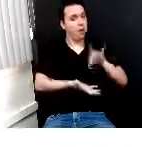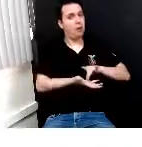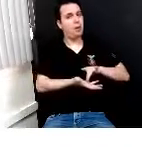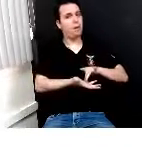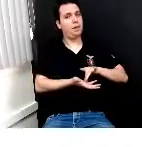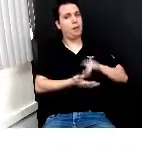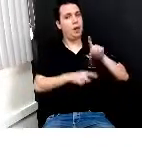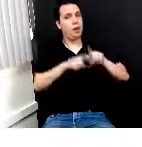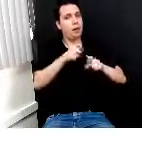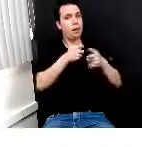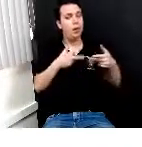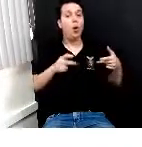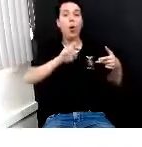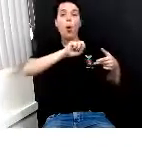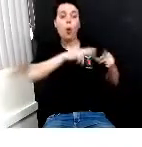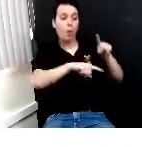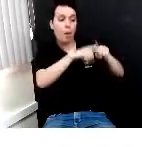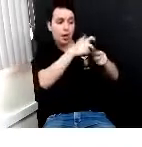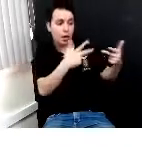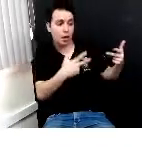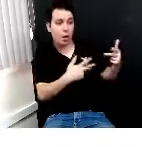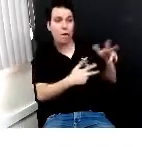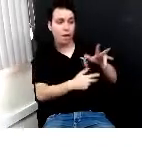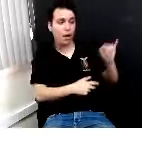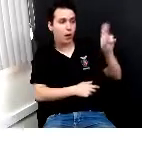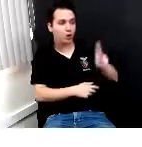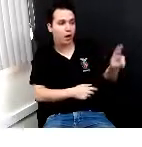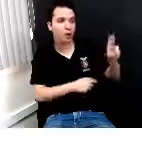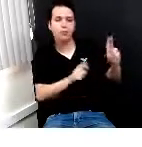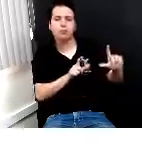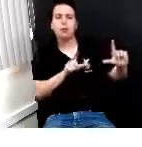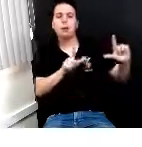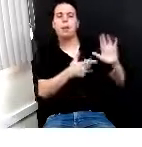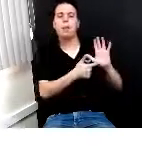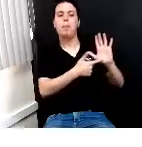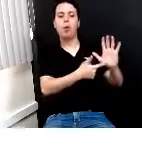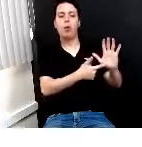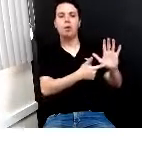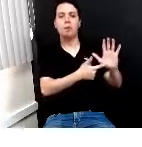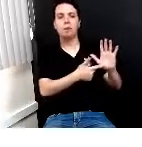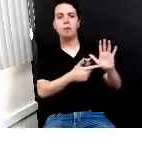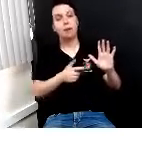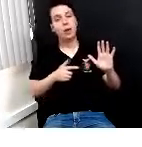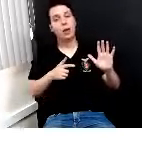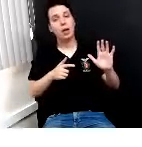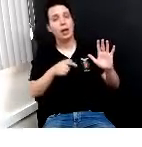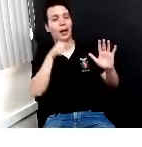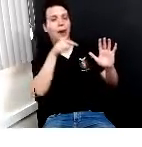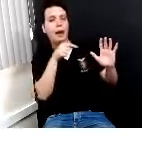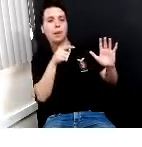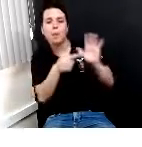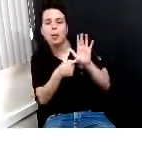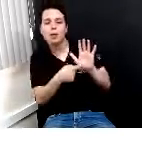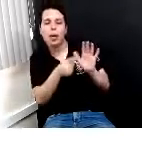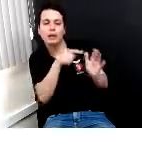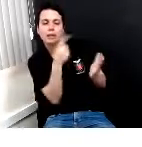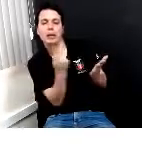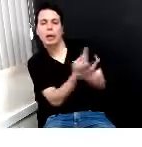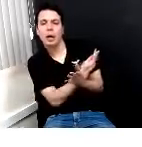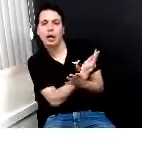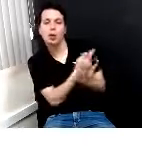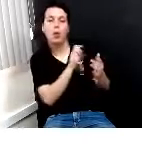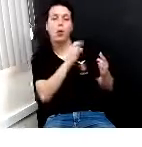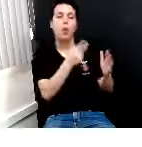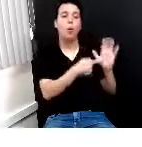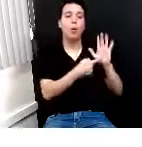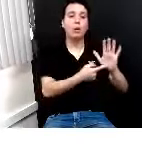ser desconstruído. O professor, na hora de propor, precisa ter muito critério na hora de demarcar o que é uma informação segura